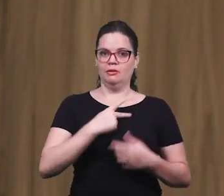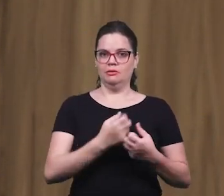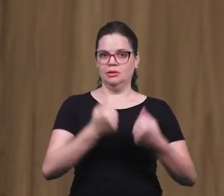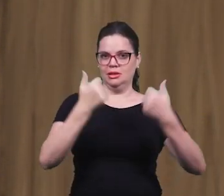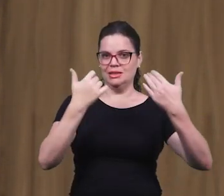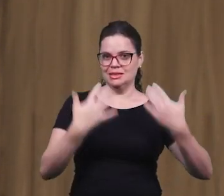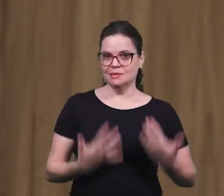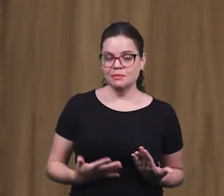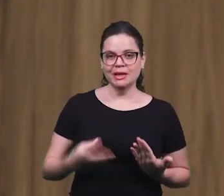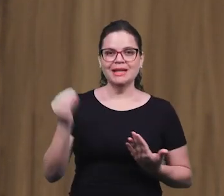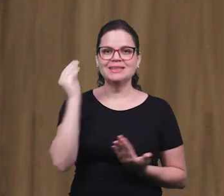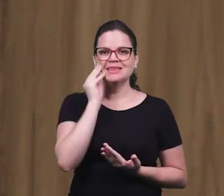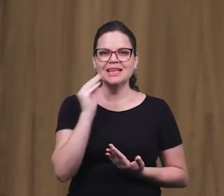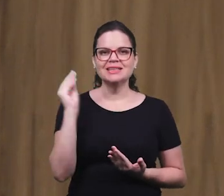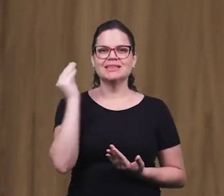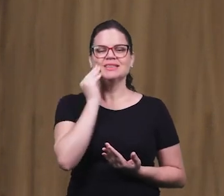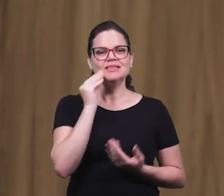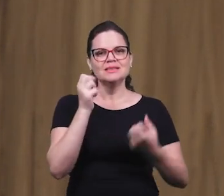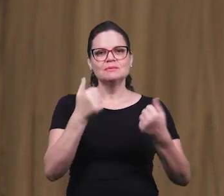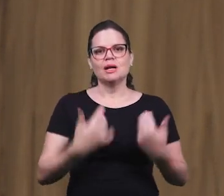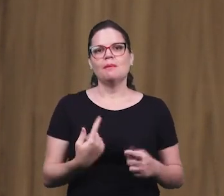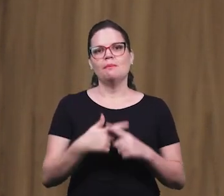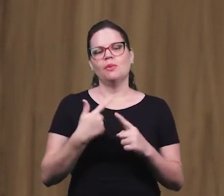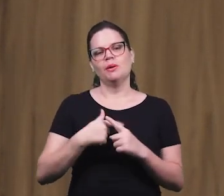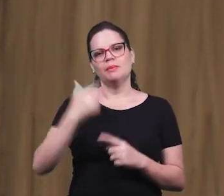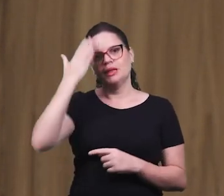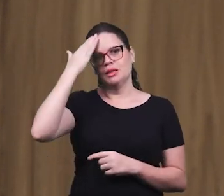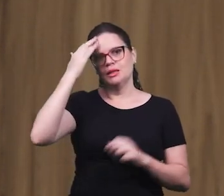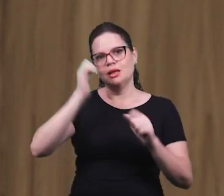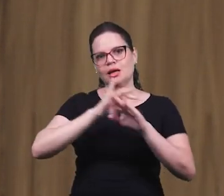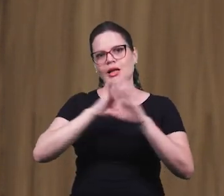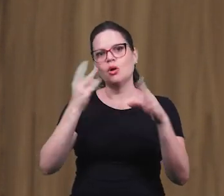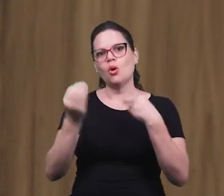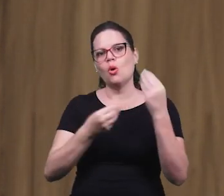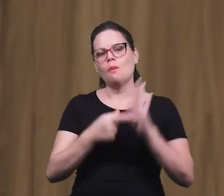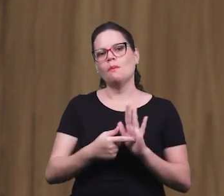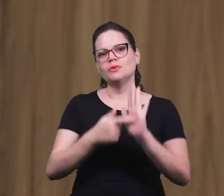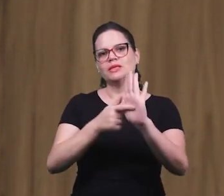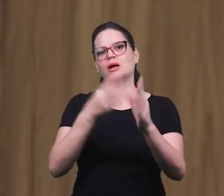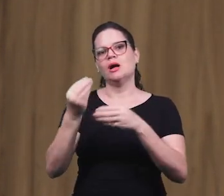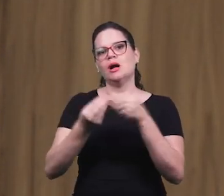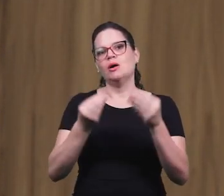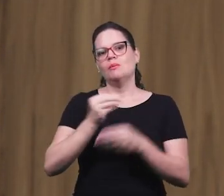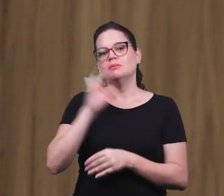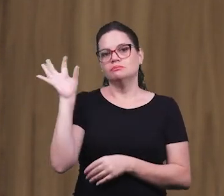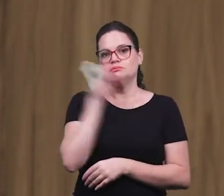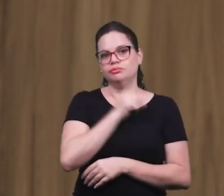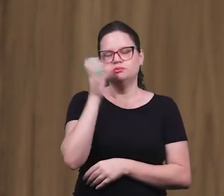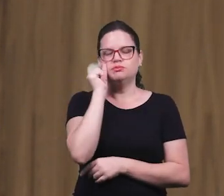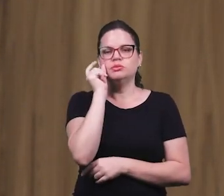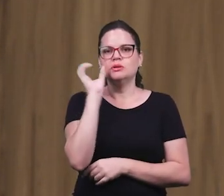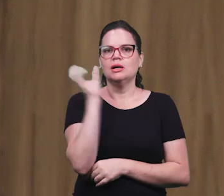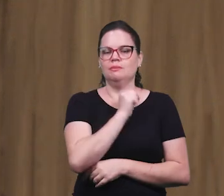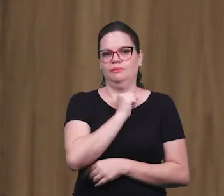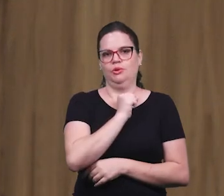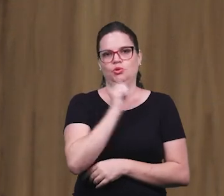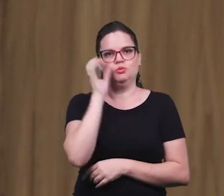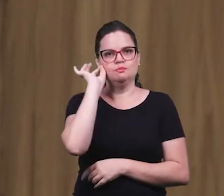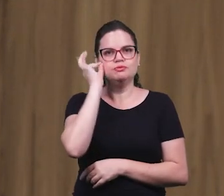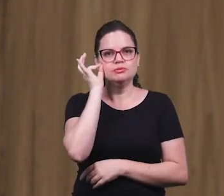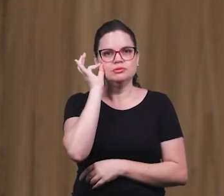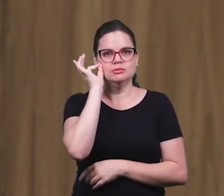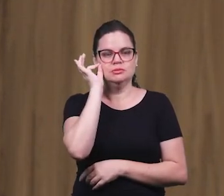entendimento que ele tinha naquele momento para descrever o quão rápido que é o evento do arrebatamento. Mas